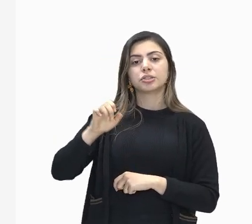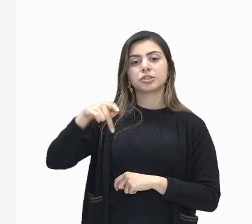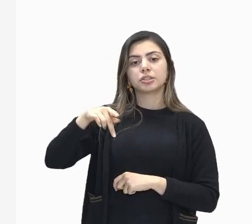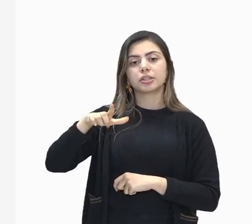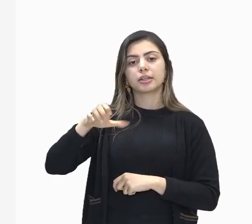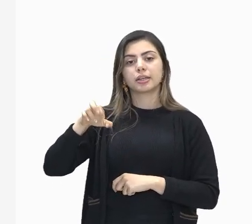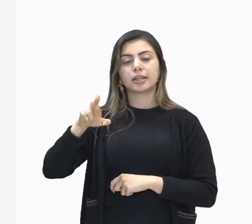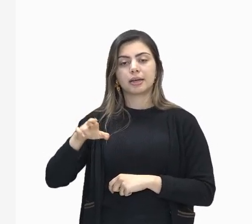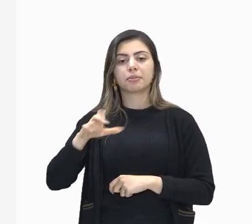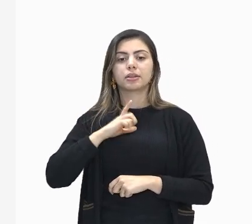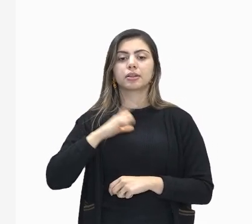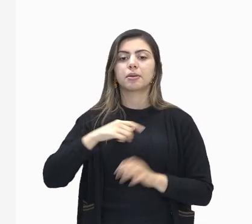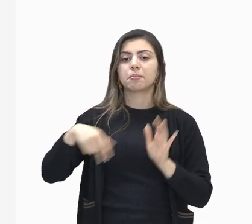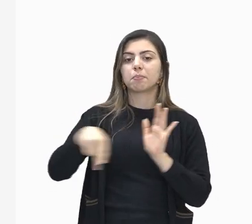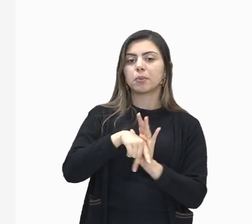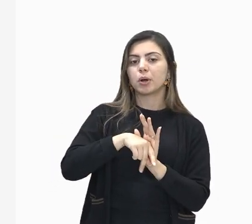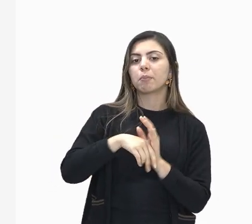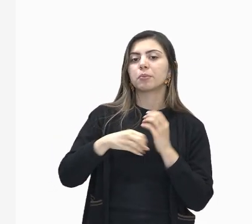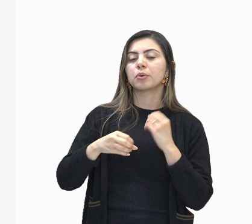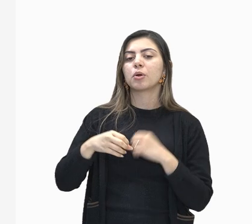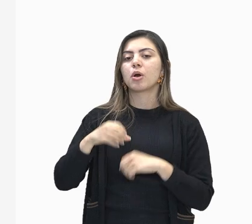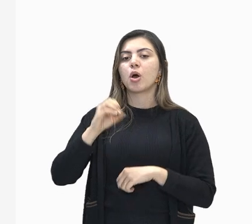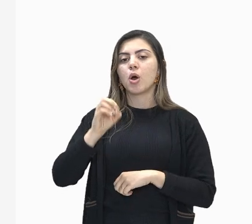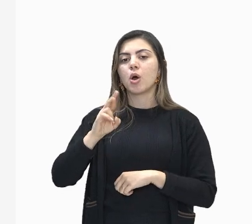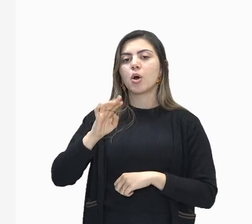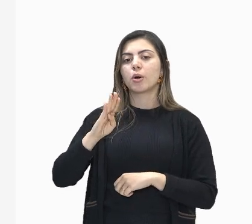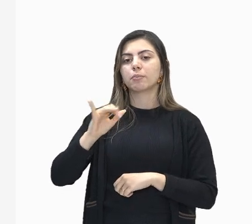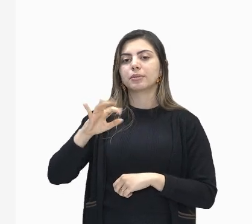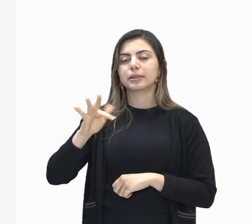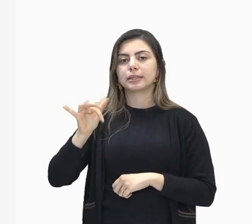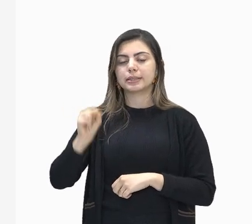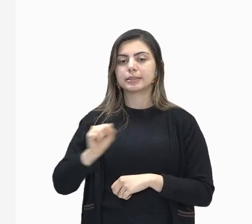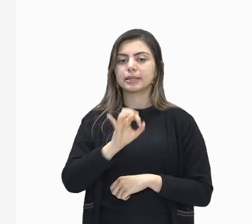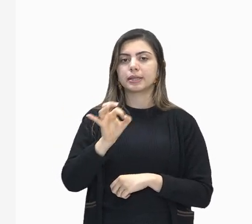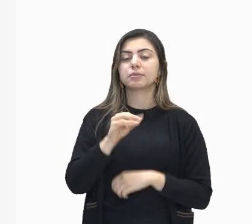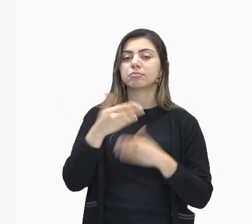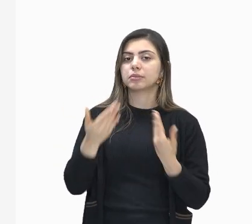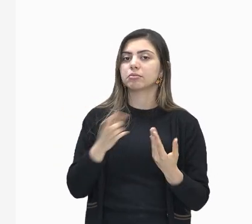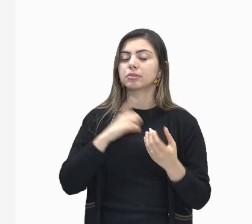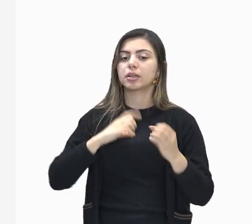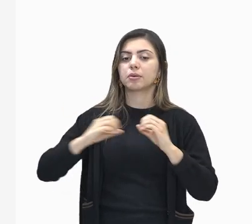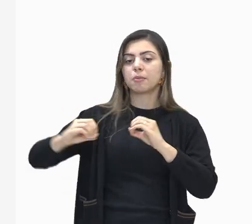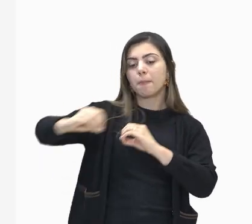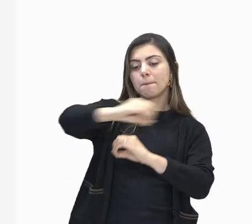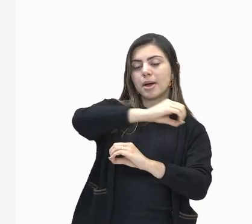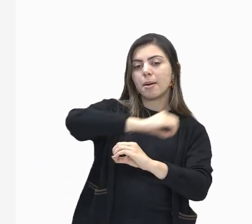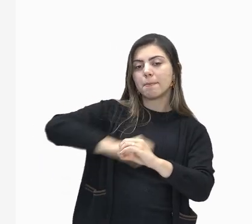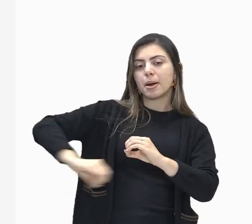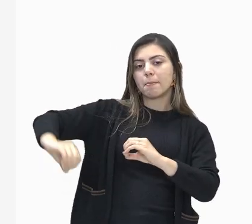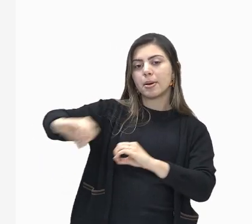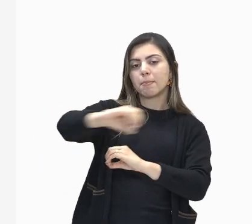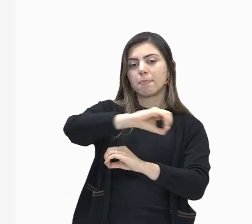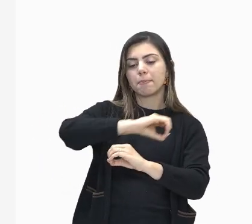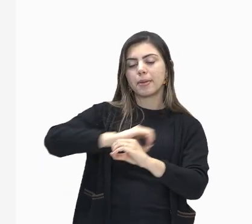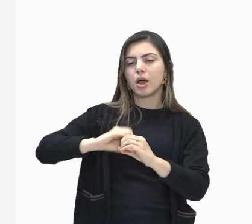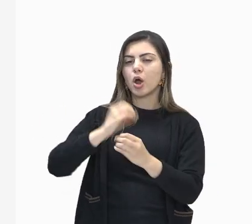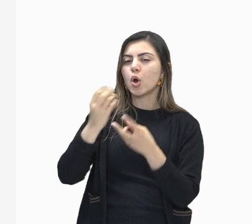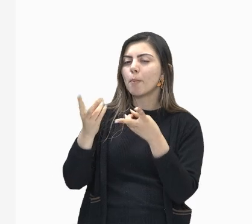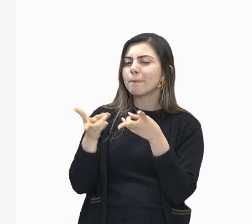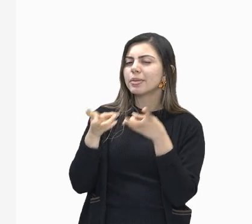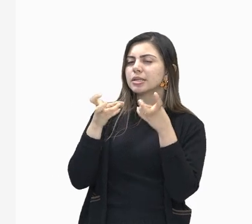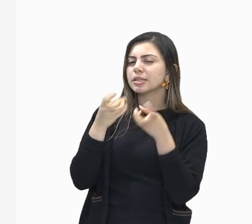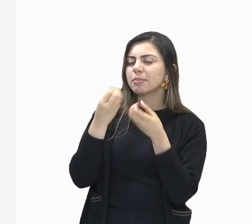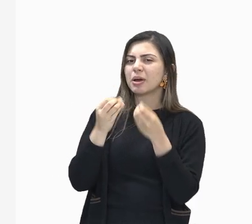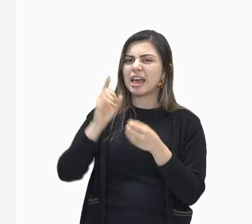das órbitas, tá, gente? Os planetas descrevem órbitas elípticas, veja que a órbita não